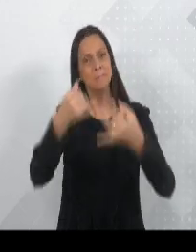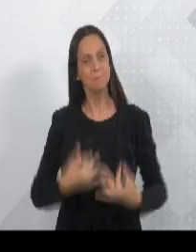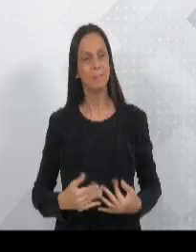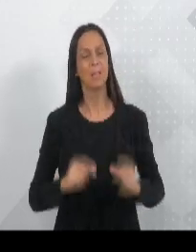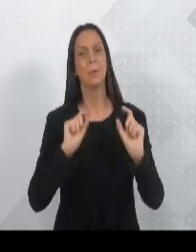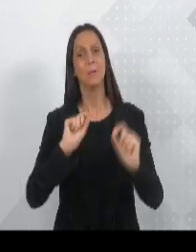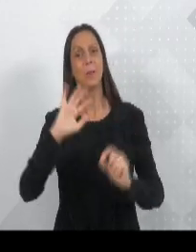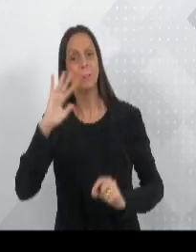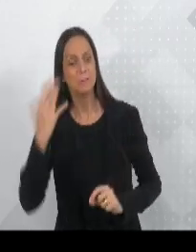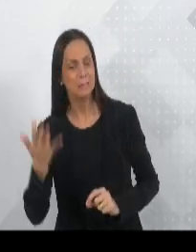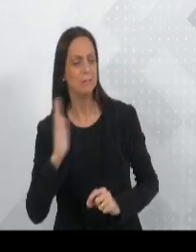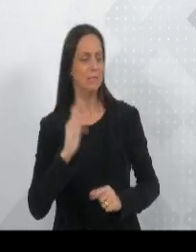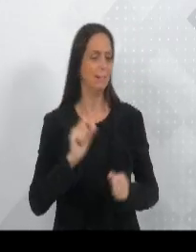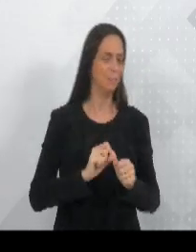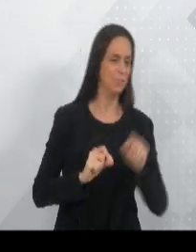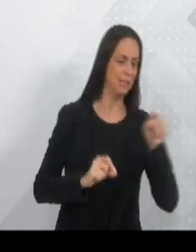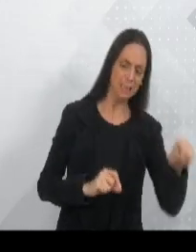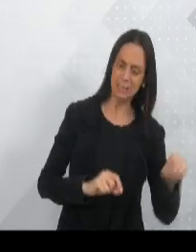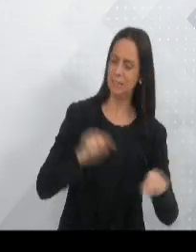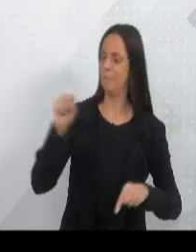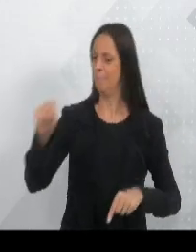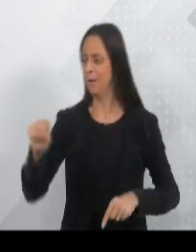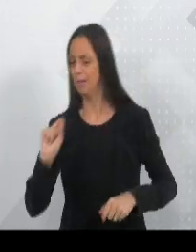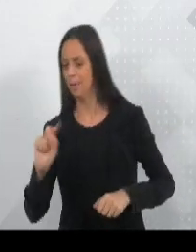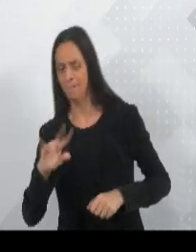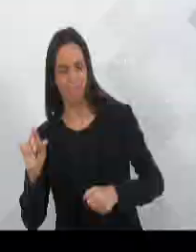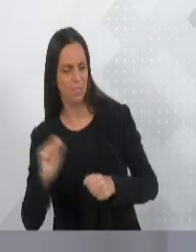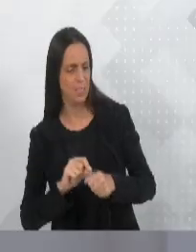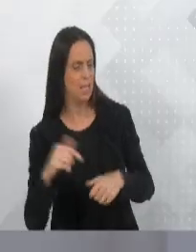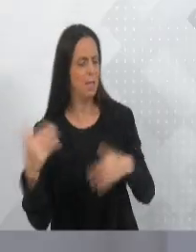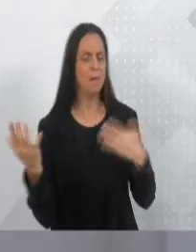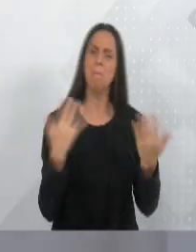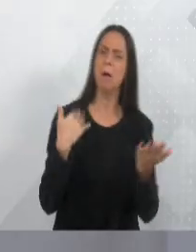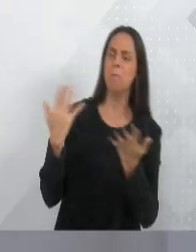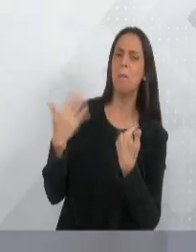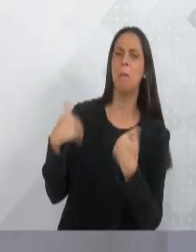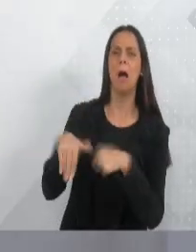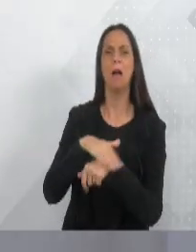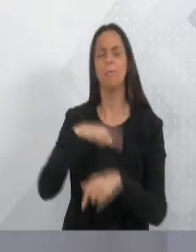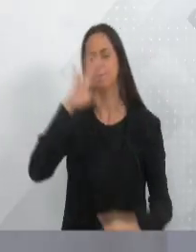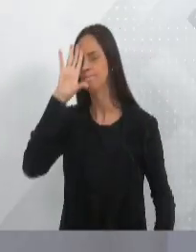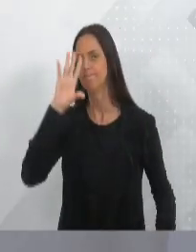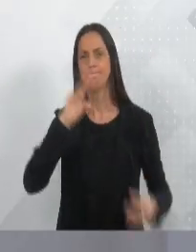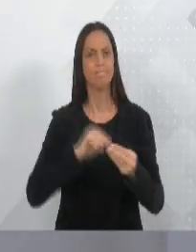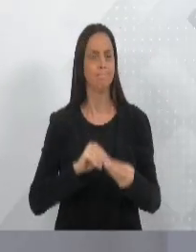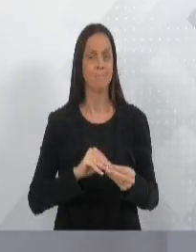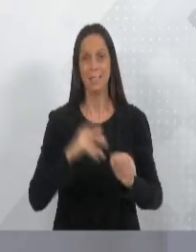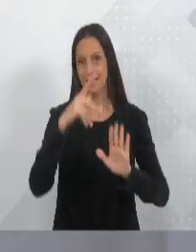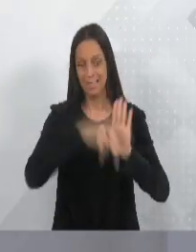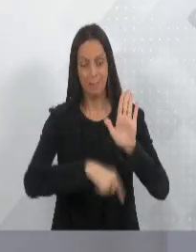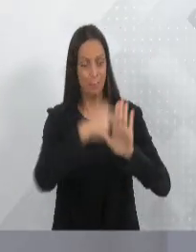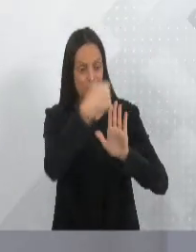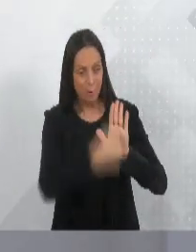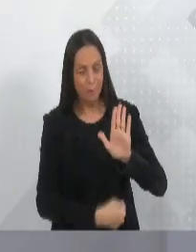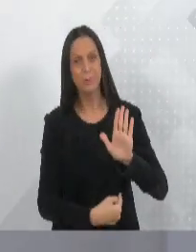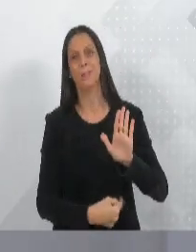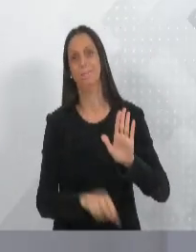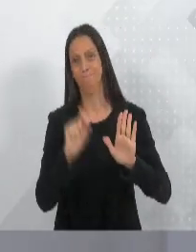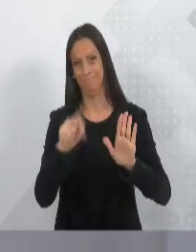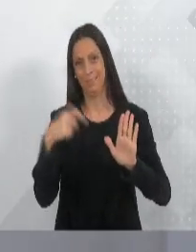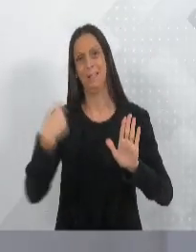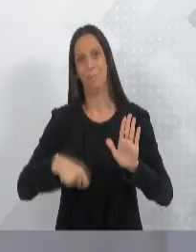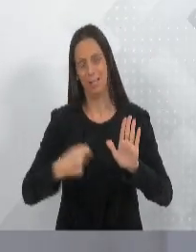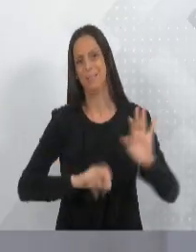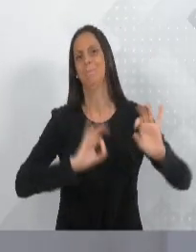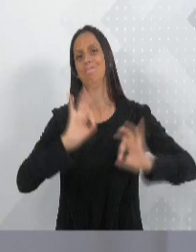tinha sido feito o que deveria ser feito e uma conversa despretenciosa a gente chegou à conclusão de que esse projeto ele precisa passar por